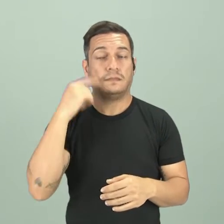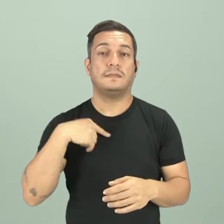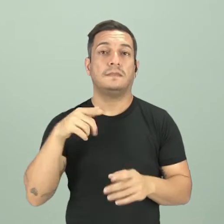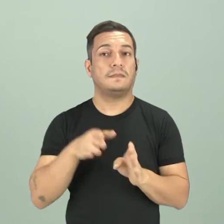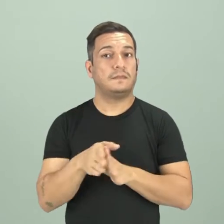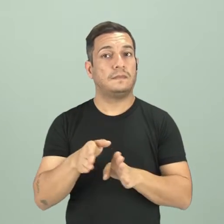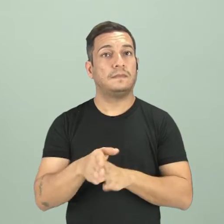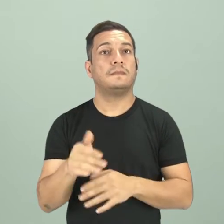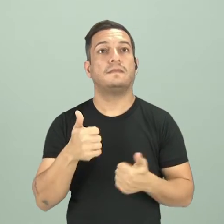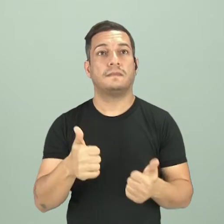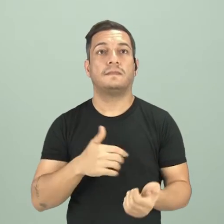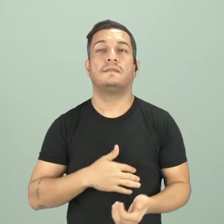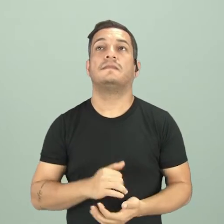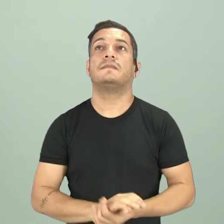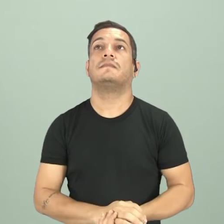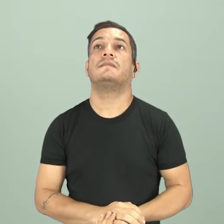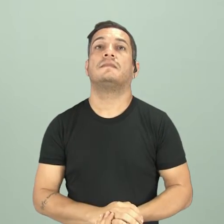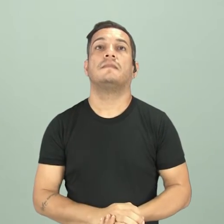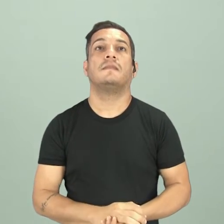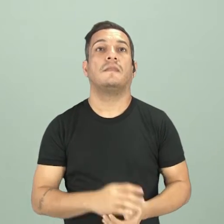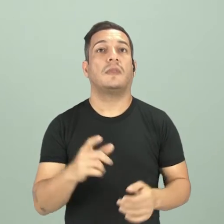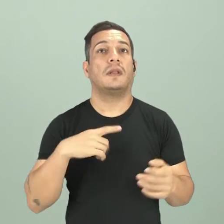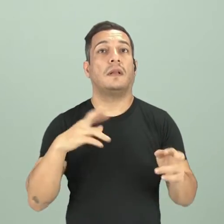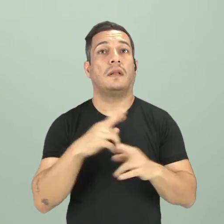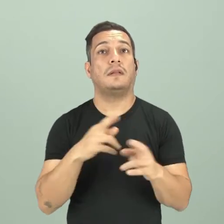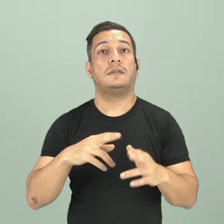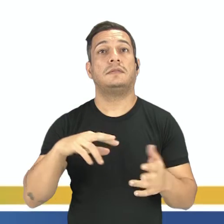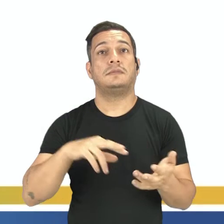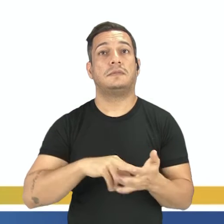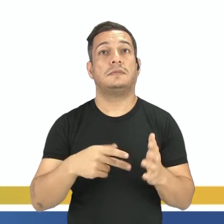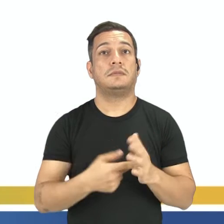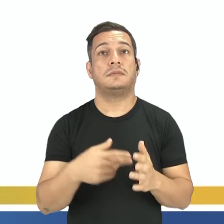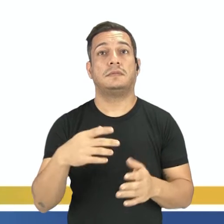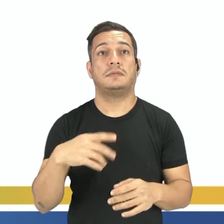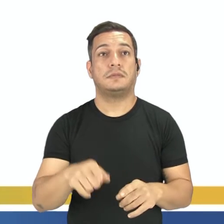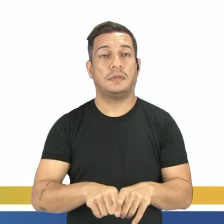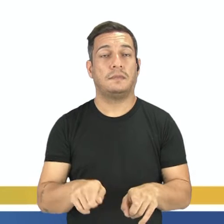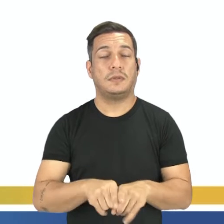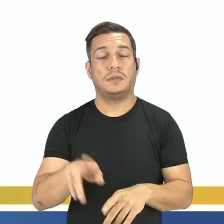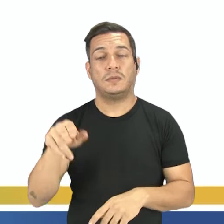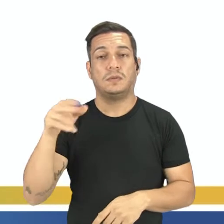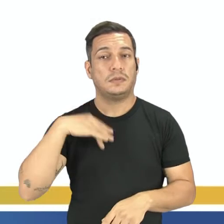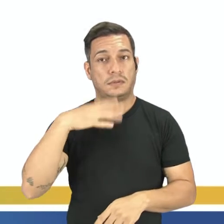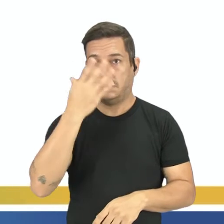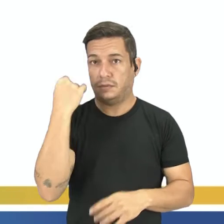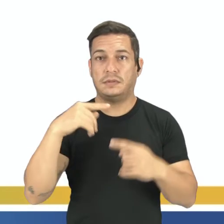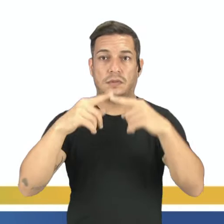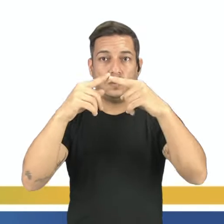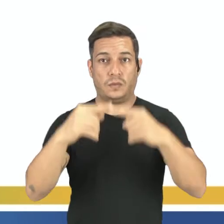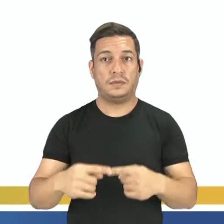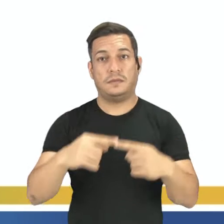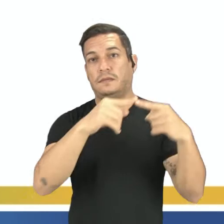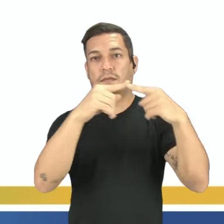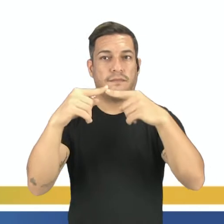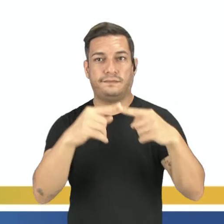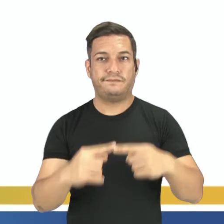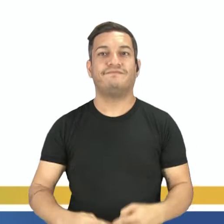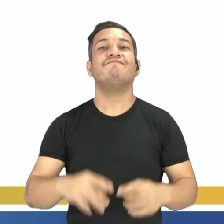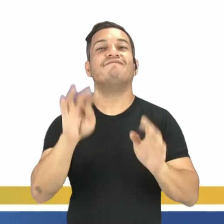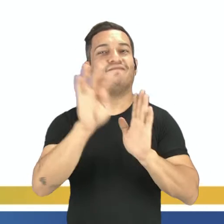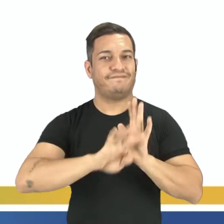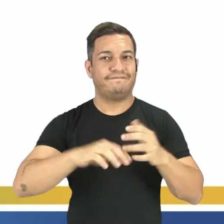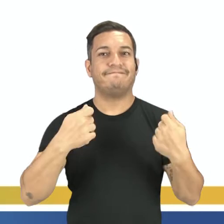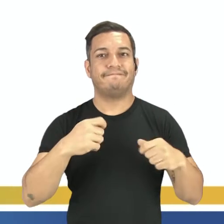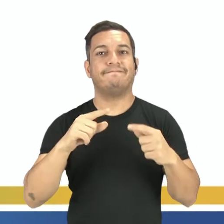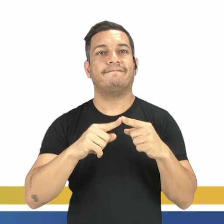algumas orientações, tá, gente? E aí estabelecer as relações de sentido. Gente, nunca esqueçam da coesão e da coerência. Esse texto ele precisa